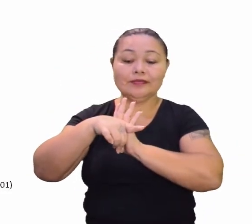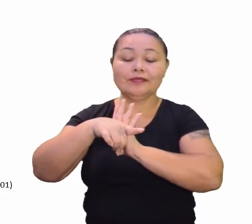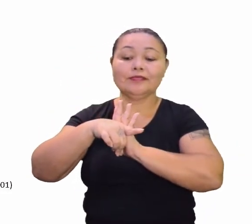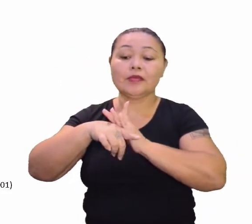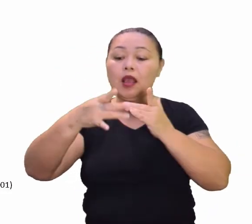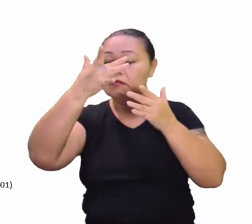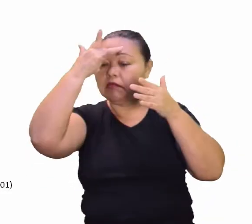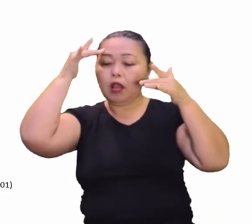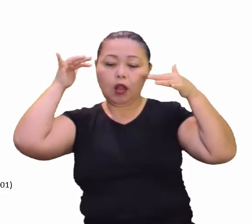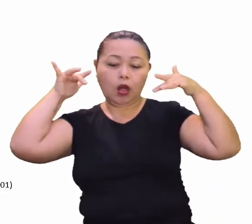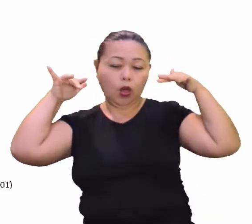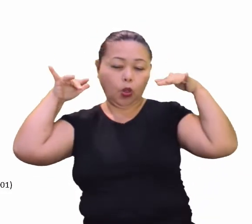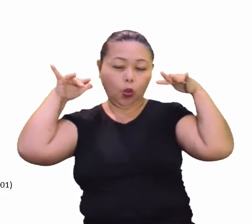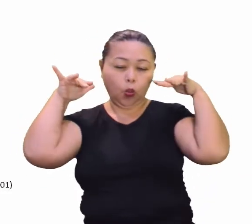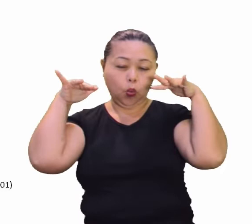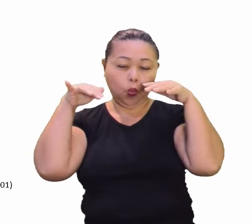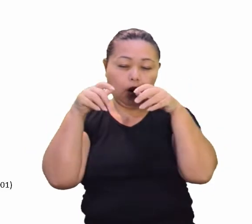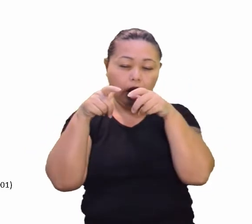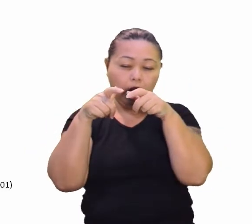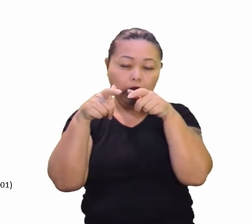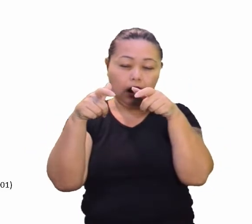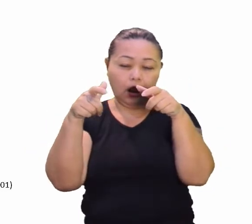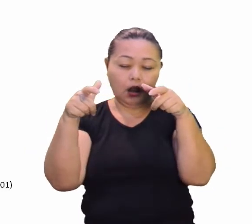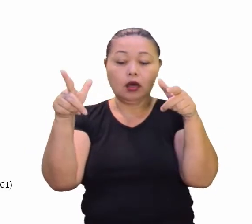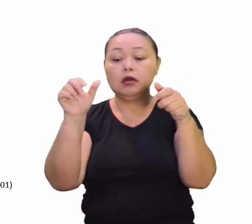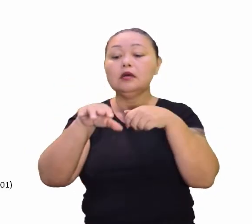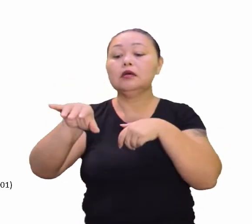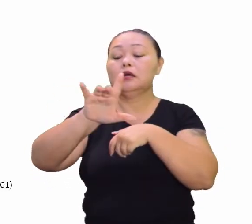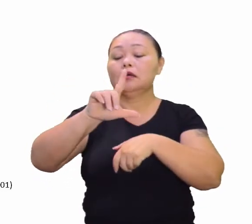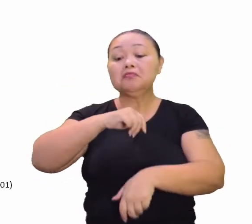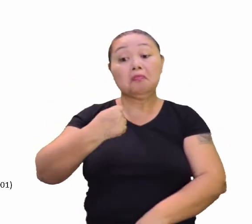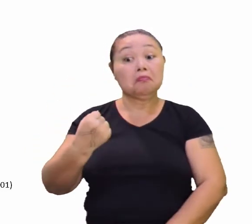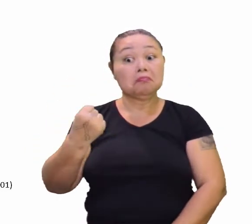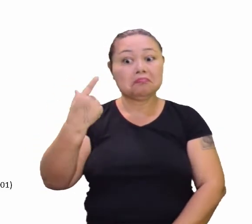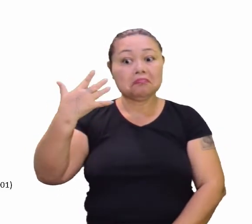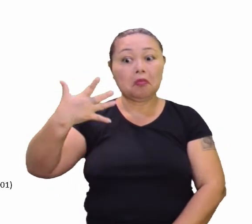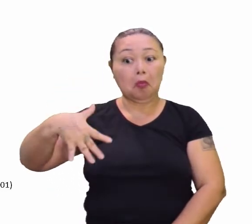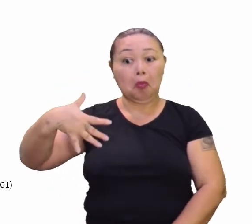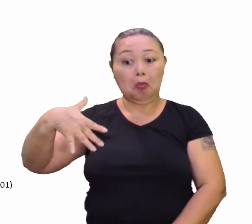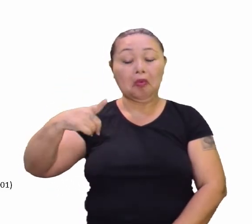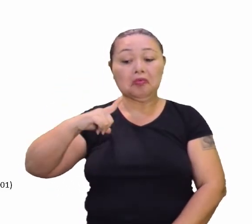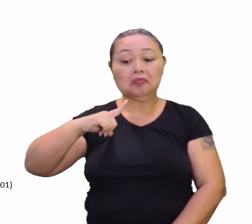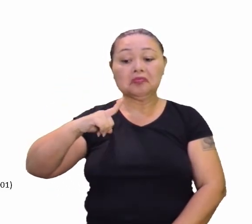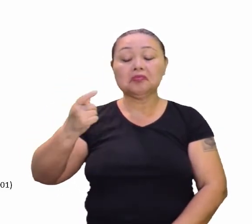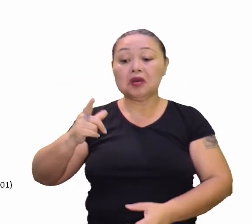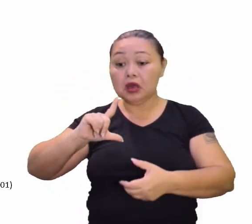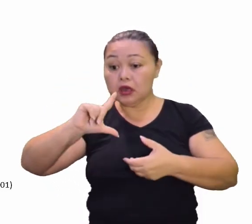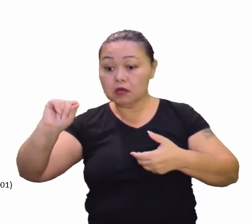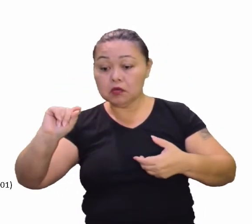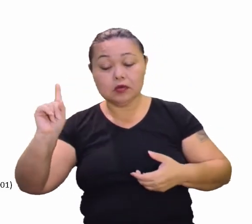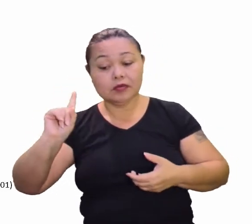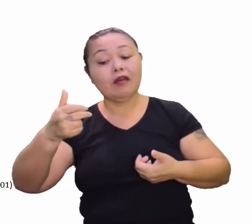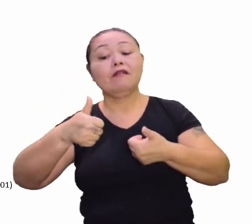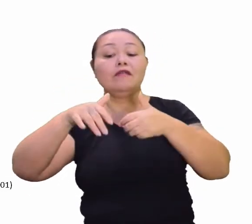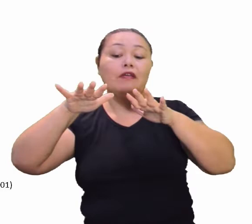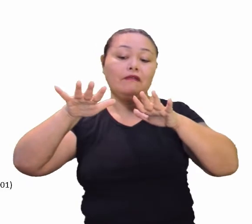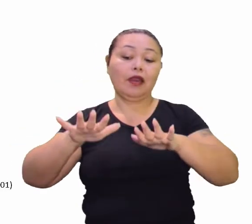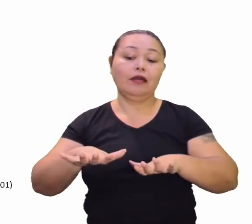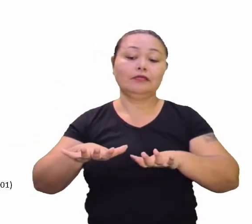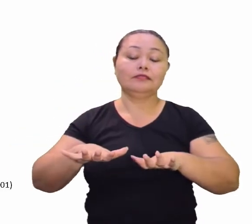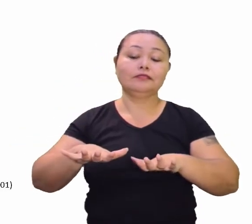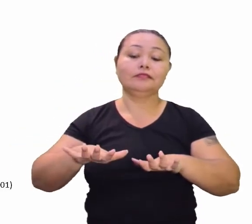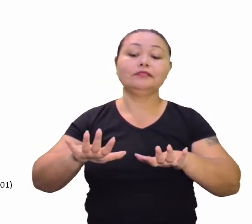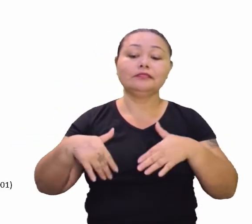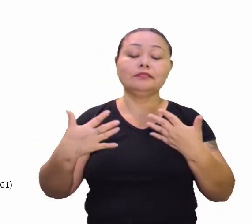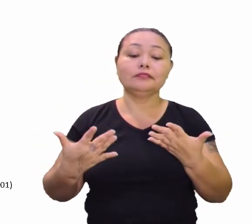Ia fomentar que ia ser um desenvolvimento regional absurdo. Com certeza. E essas pessoas iriam embora? Não iriam embora.